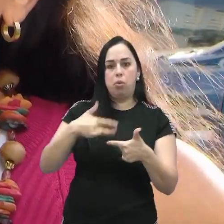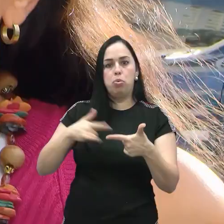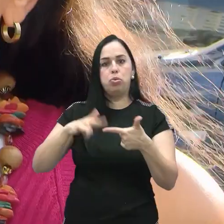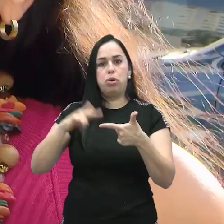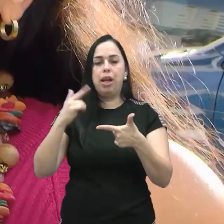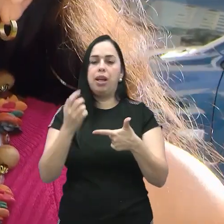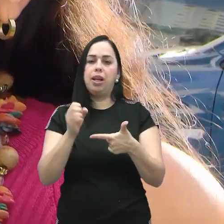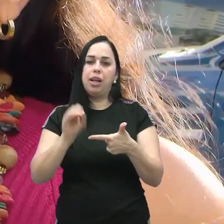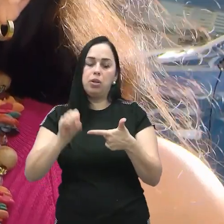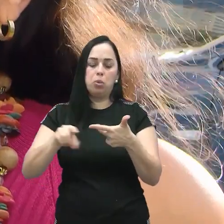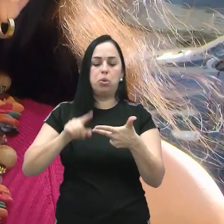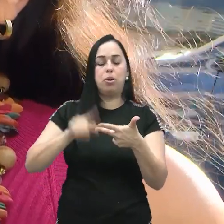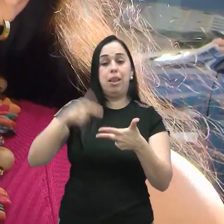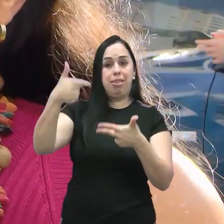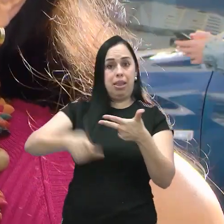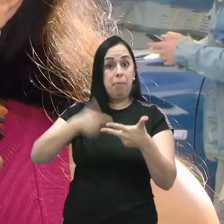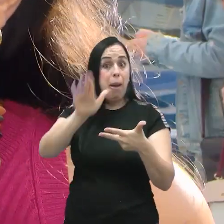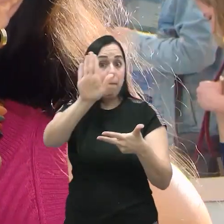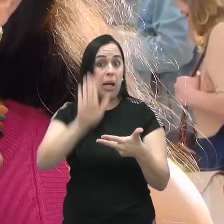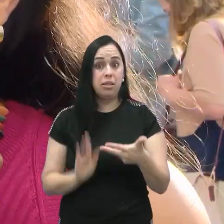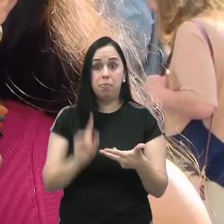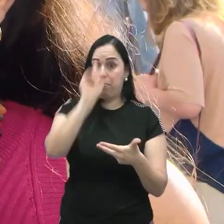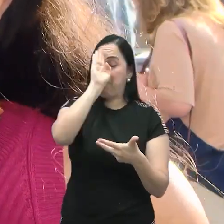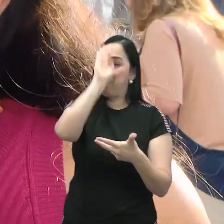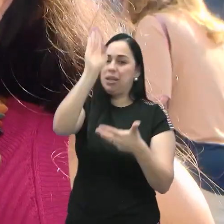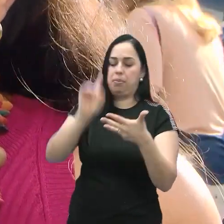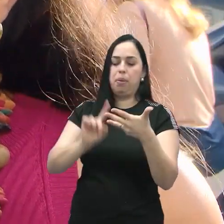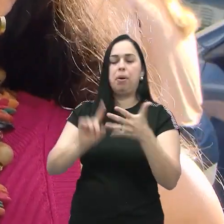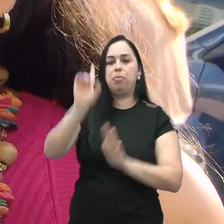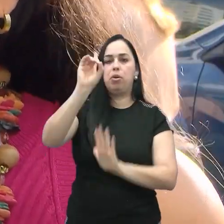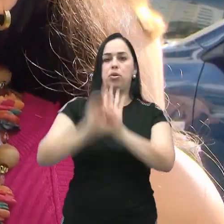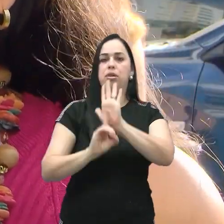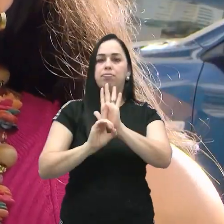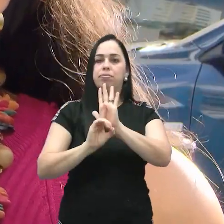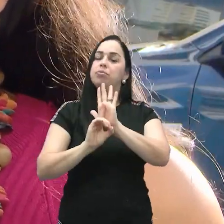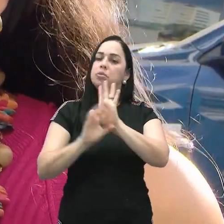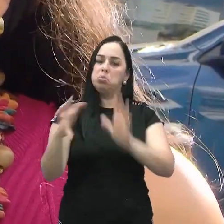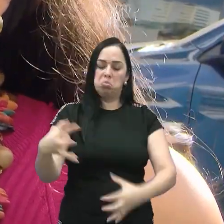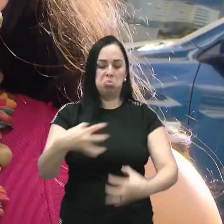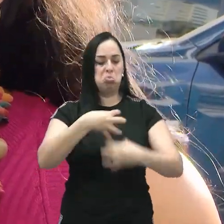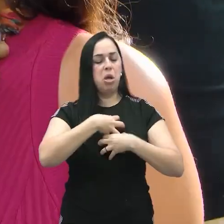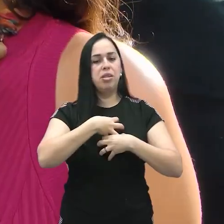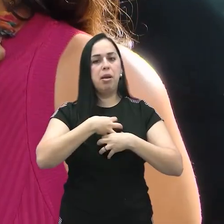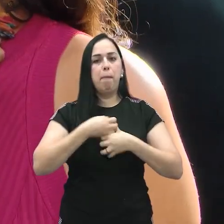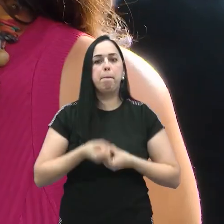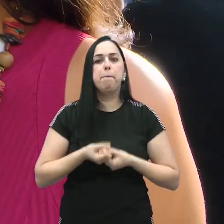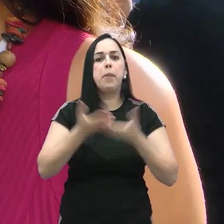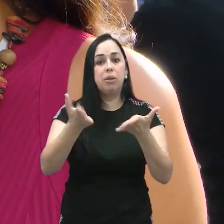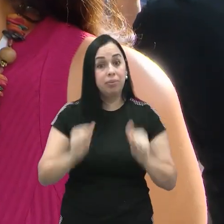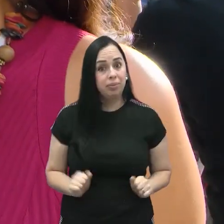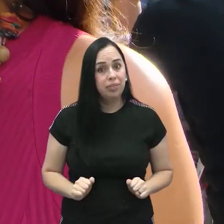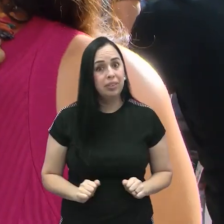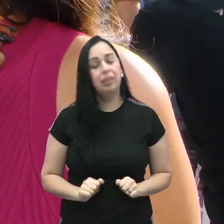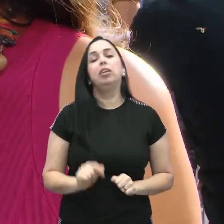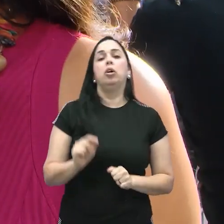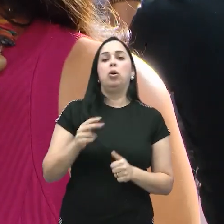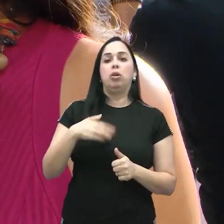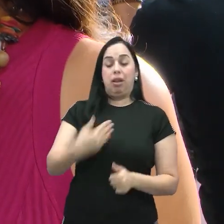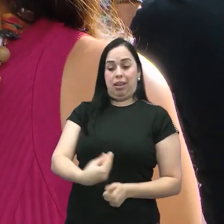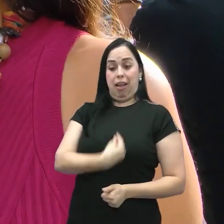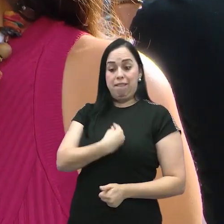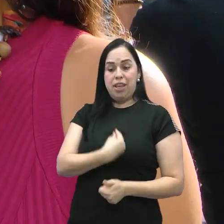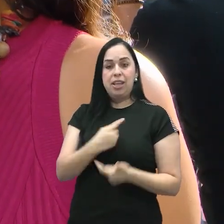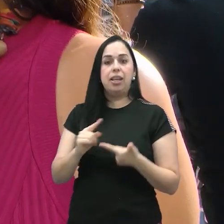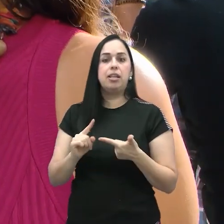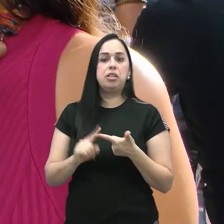educação, trabalho, mas principalmente o direito de poder ser quem é. Direito à vida, direito a